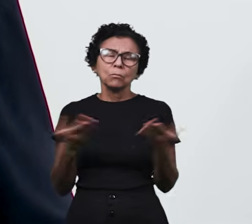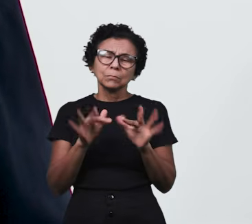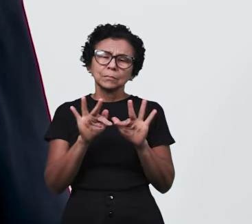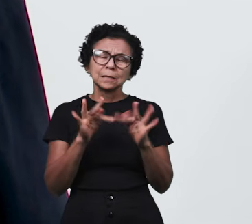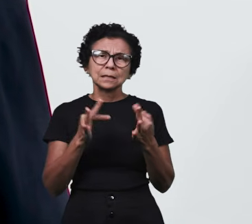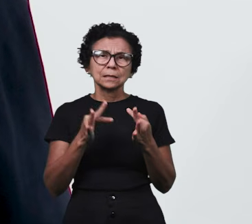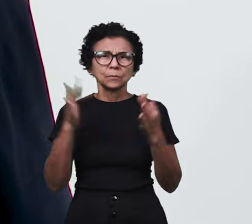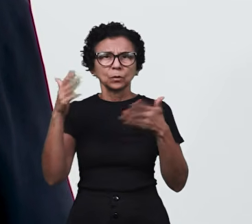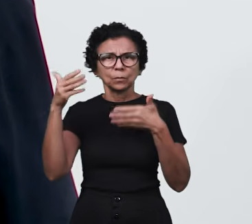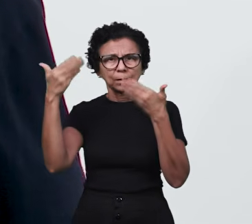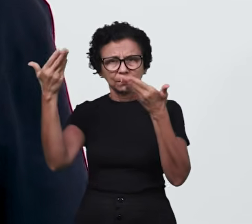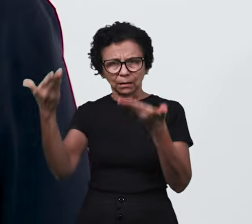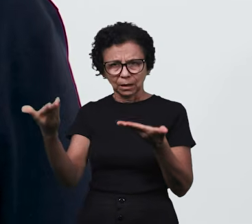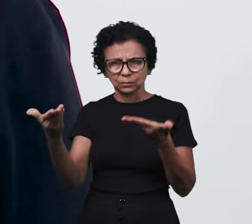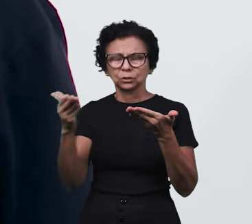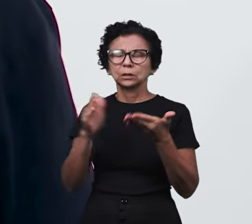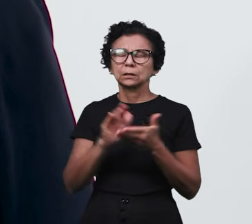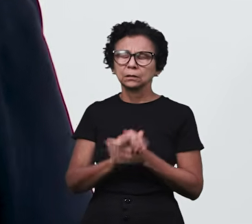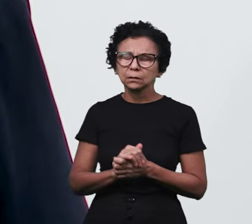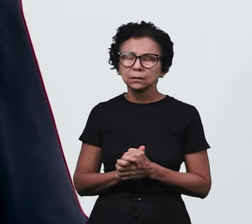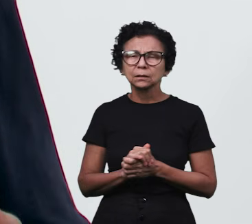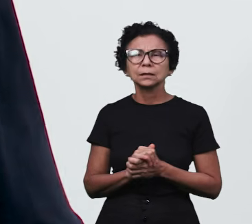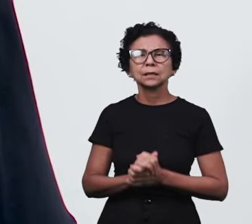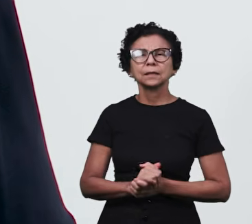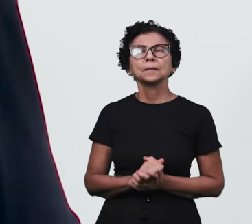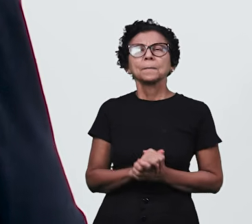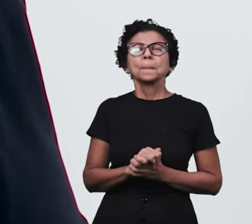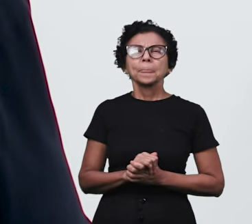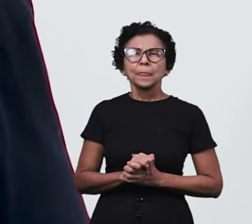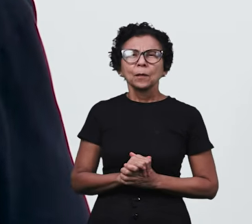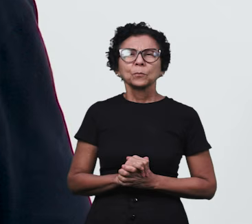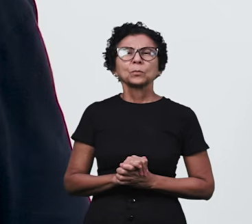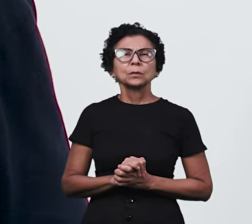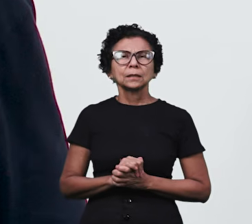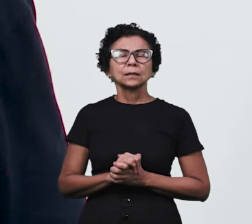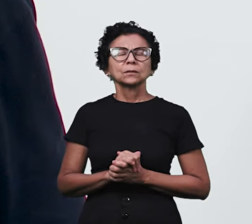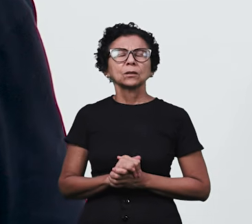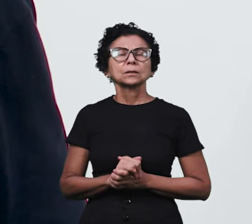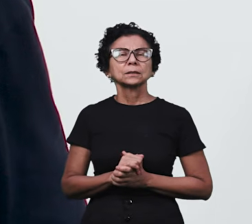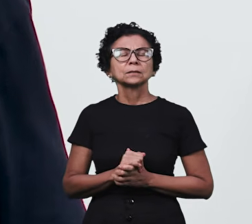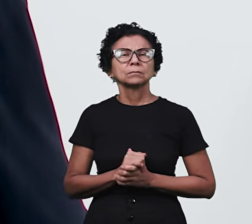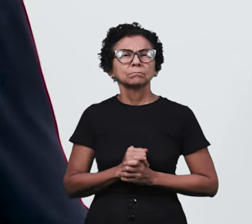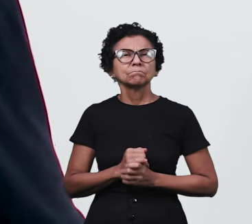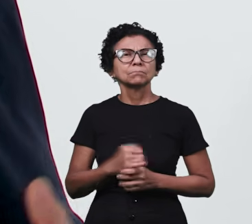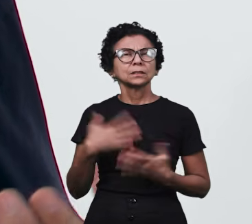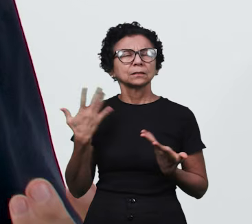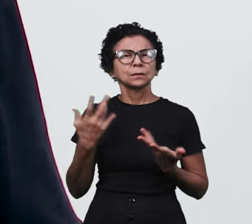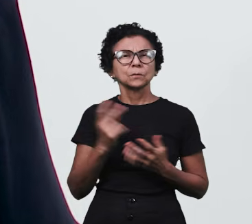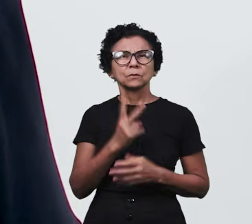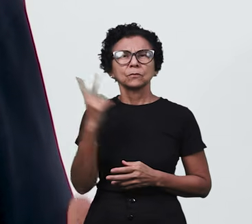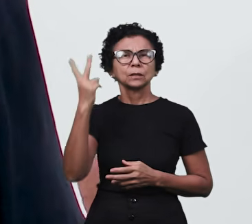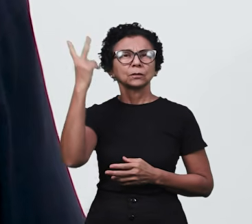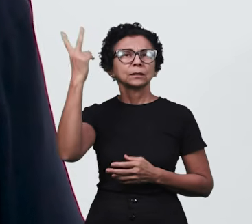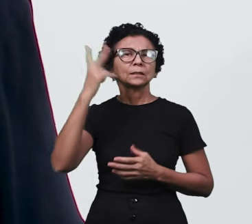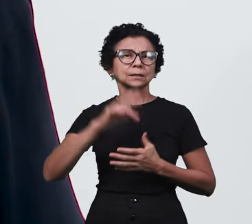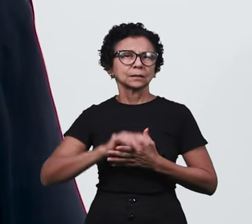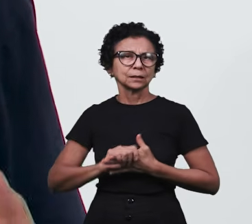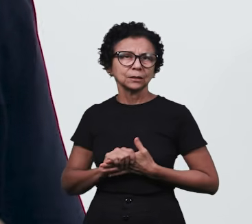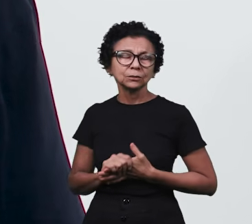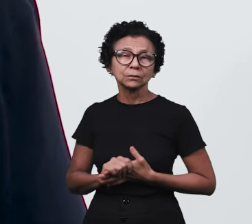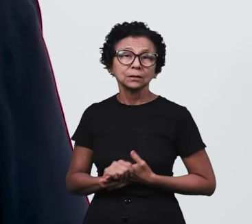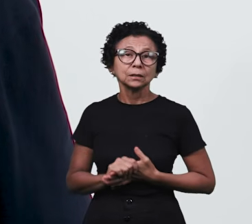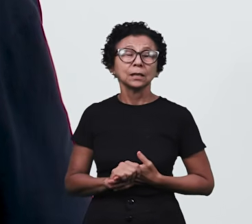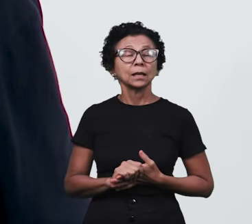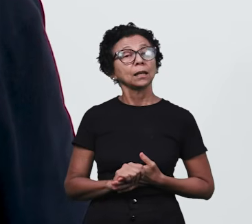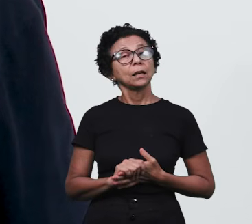essa singela homenagem de todos os capixabas, reconhecendo tudo que o pastor Geudeti fez pelo nosso povo, e vamos inaugurar um equipamento público que